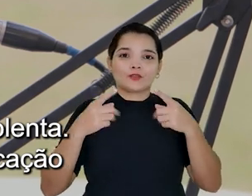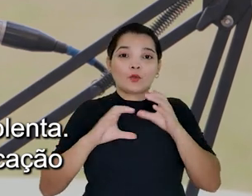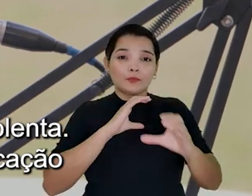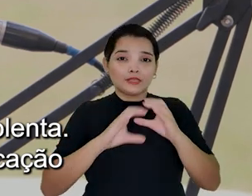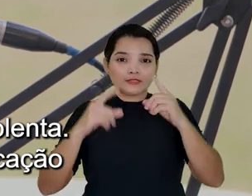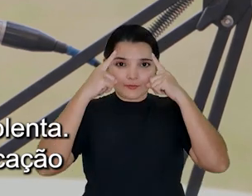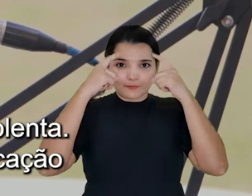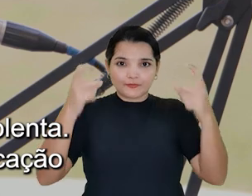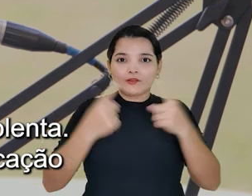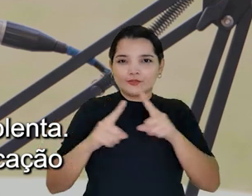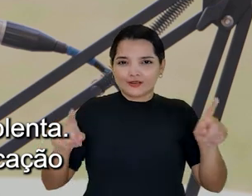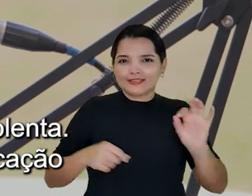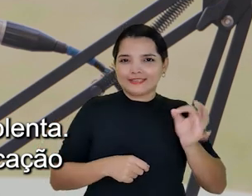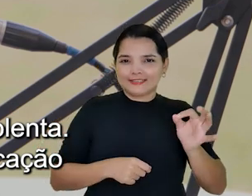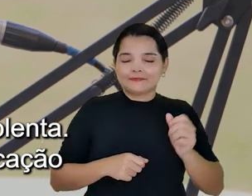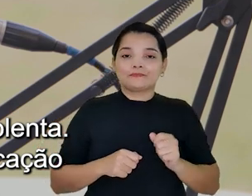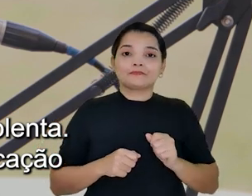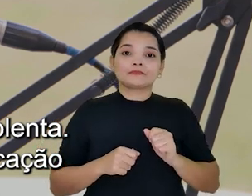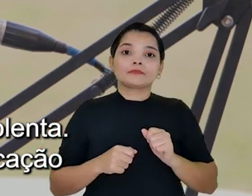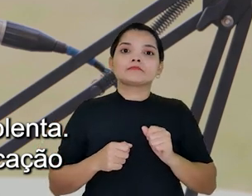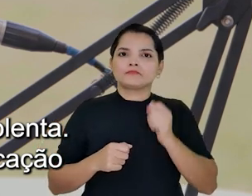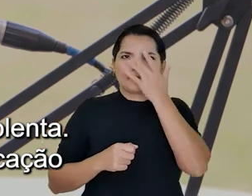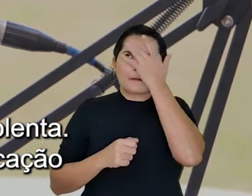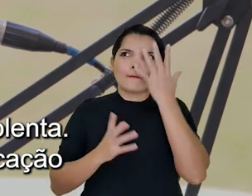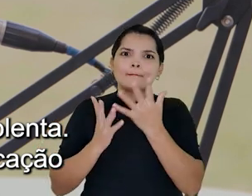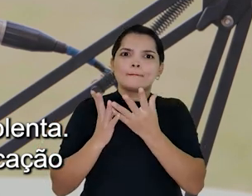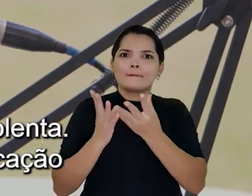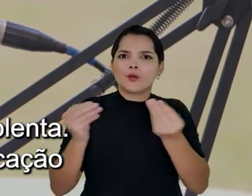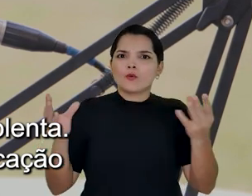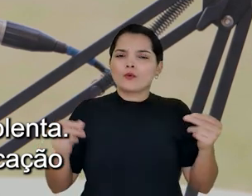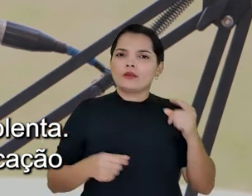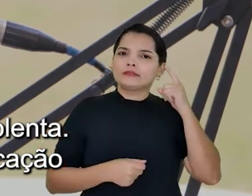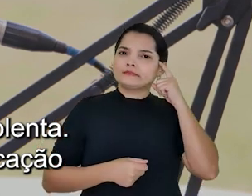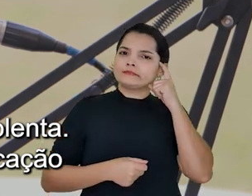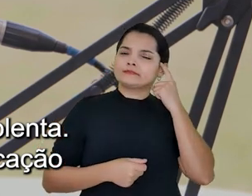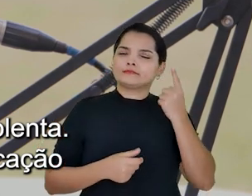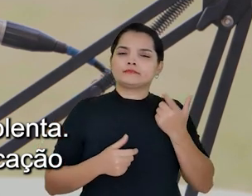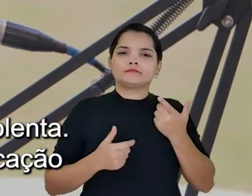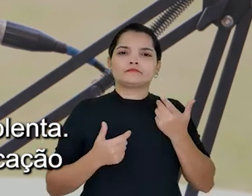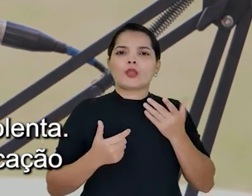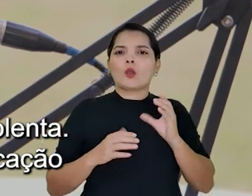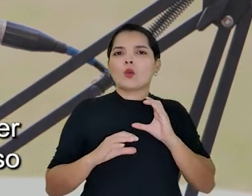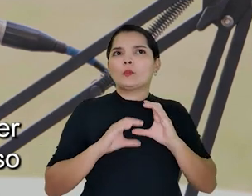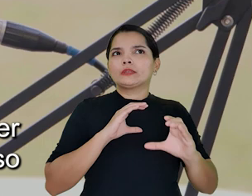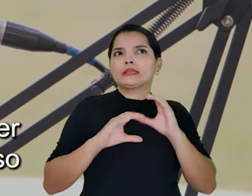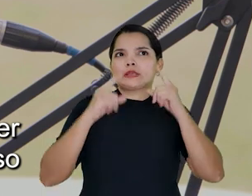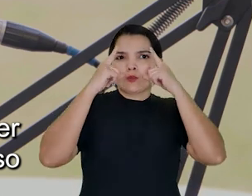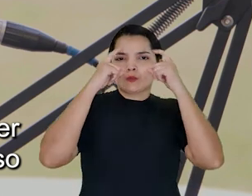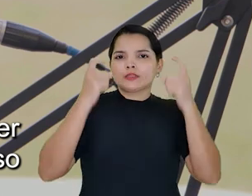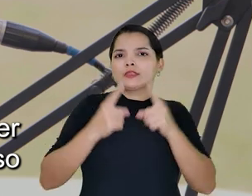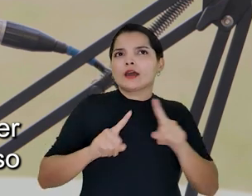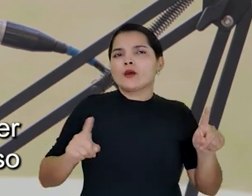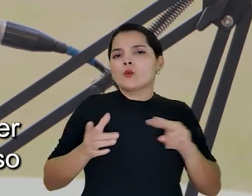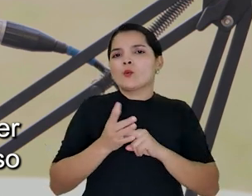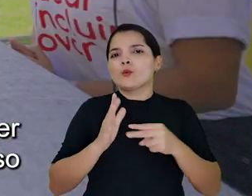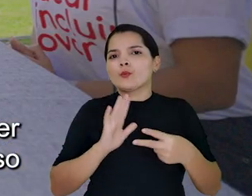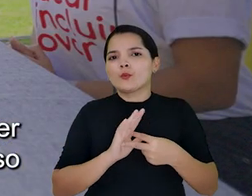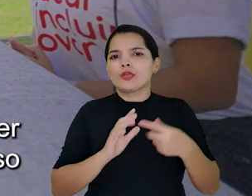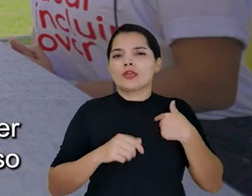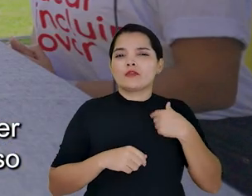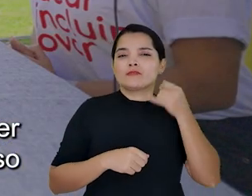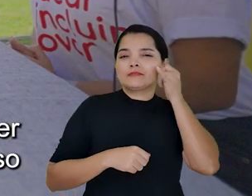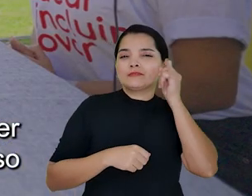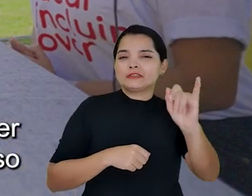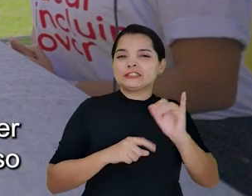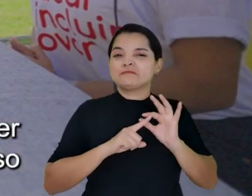violenta Muitas pessoas acreditam acham que comunicação não violenta é não falar